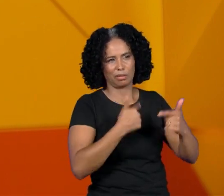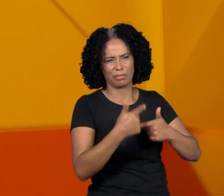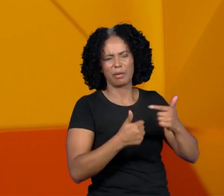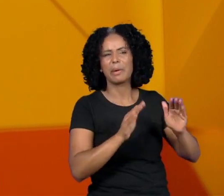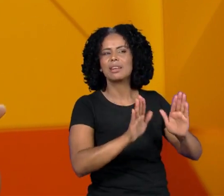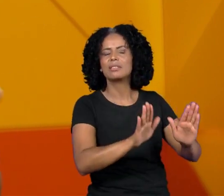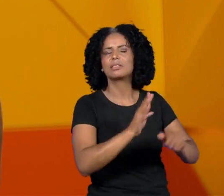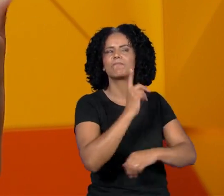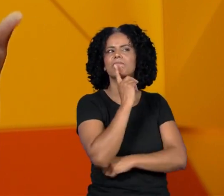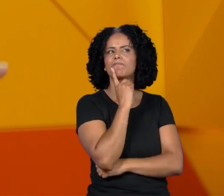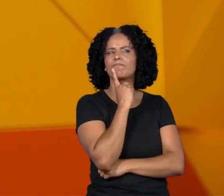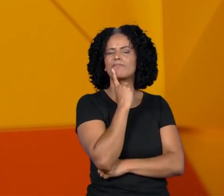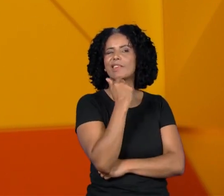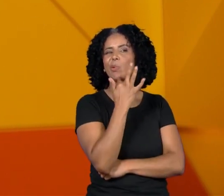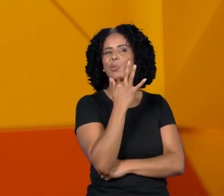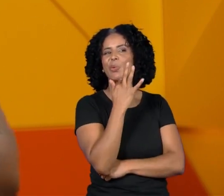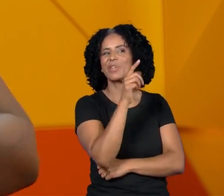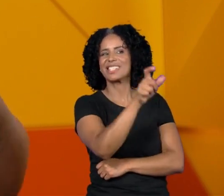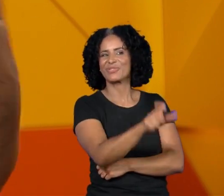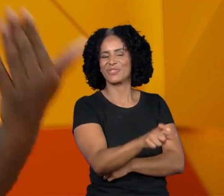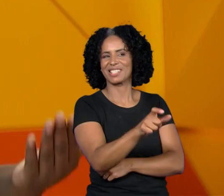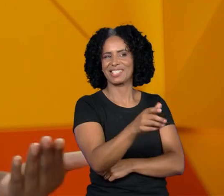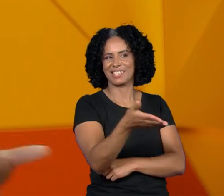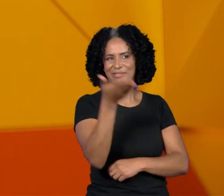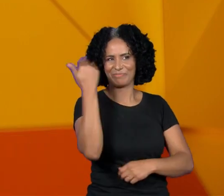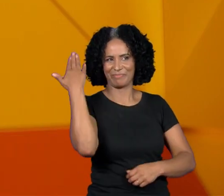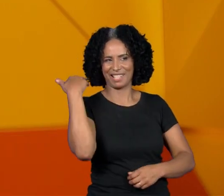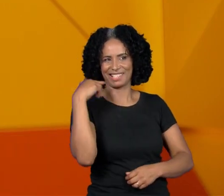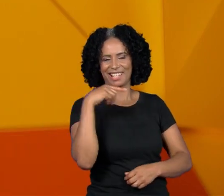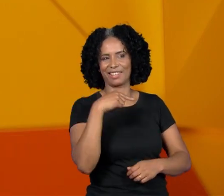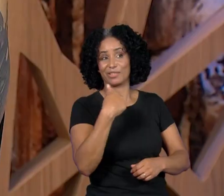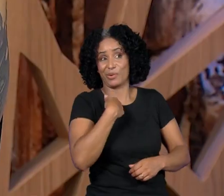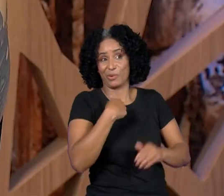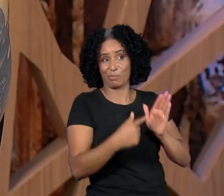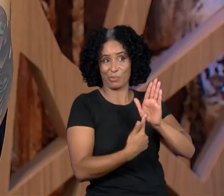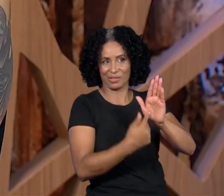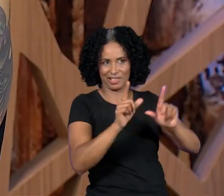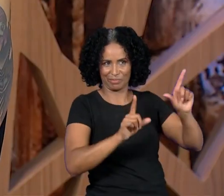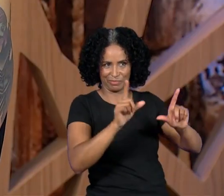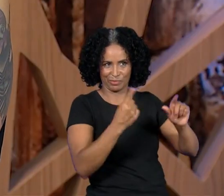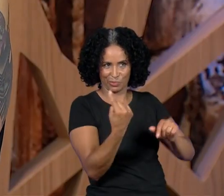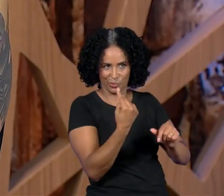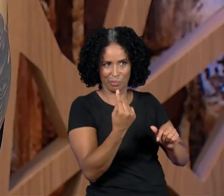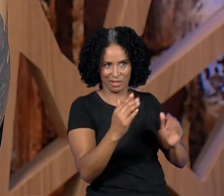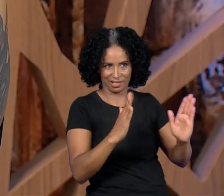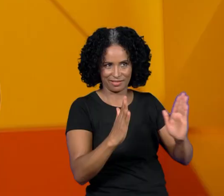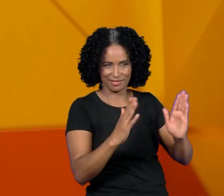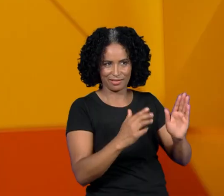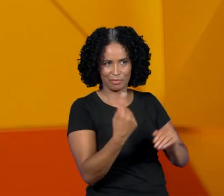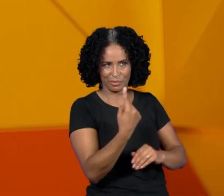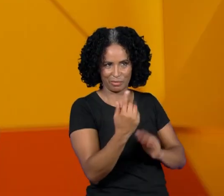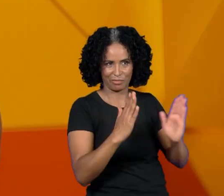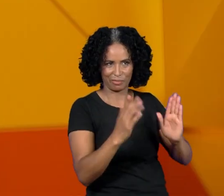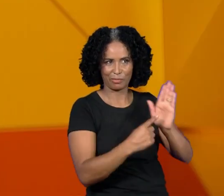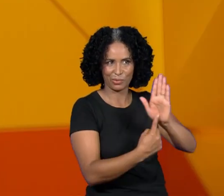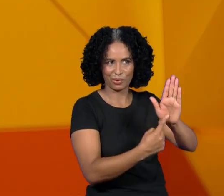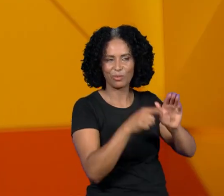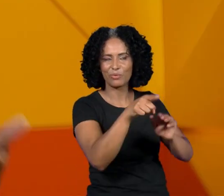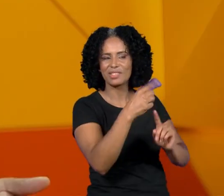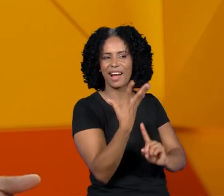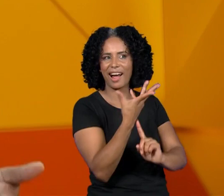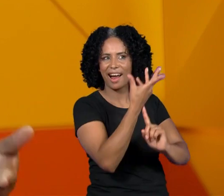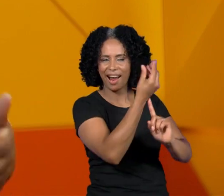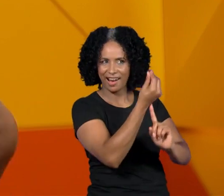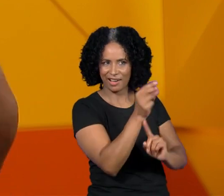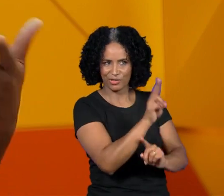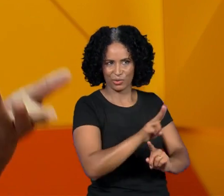facetas. E quando eu te conheci, você era essa Verônica que a gente apresentou aqui no início do programa, que usava a arte para divertir e